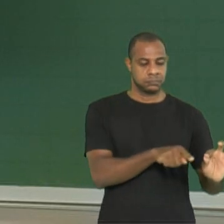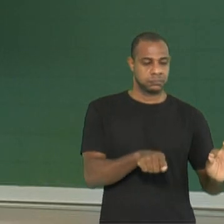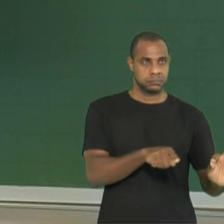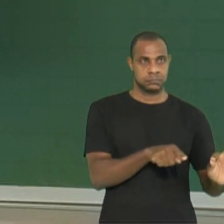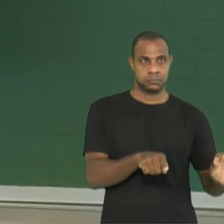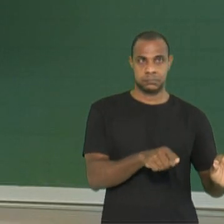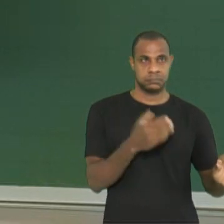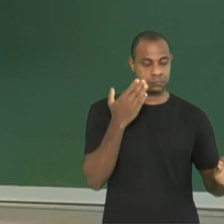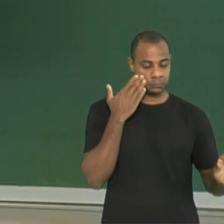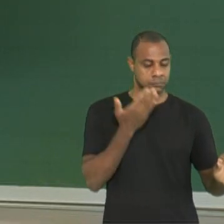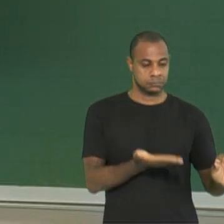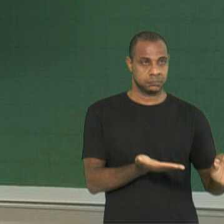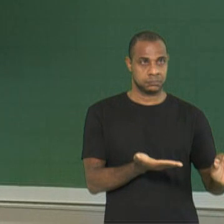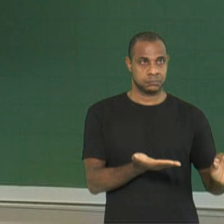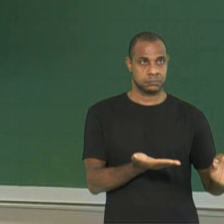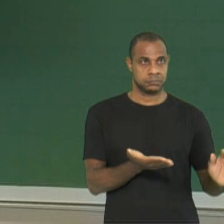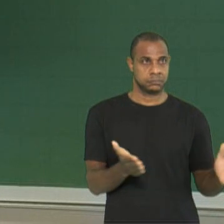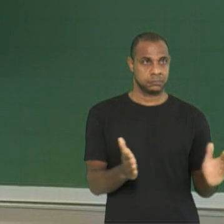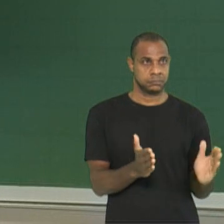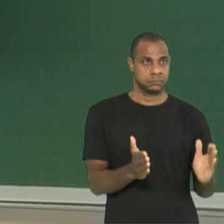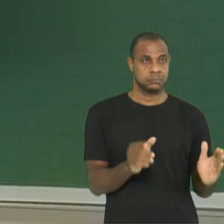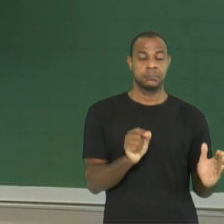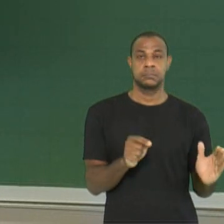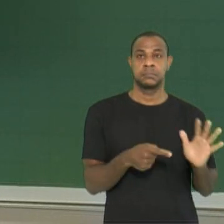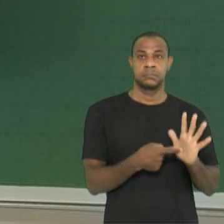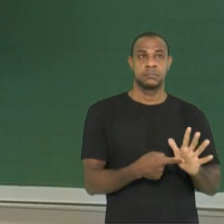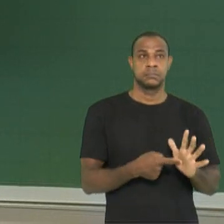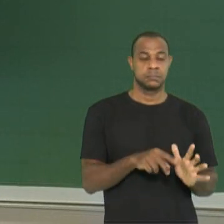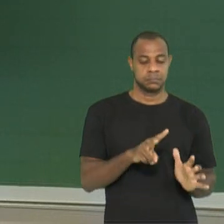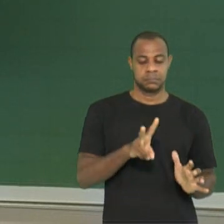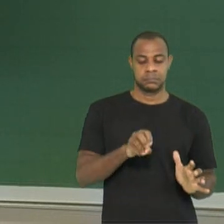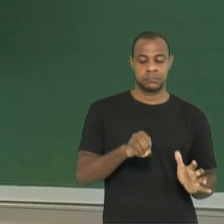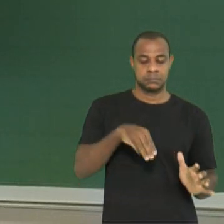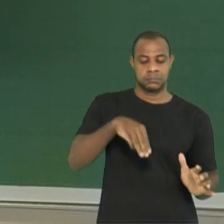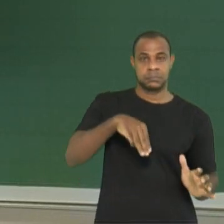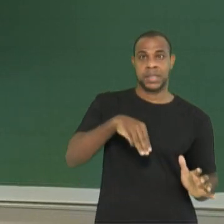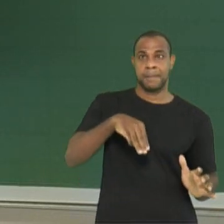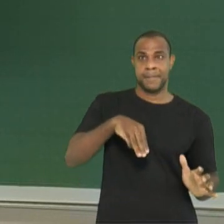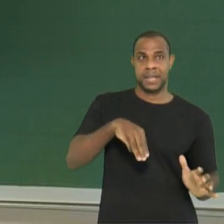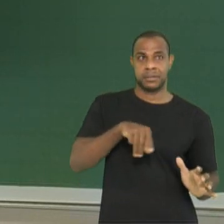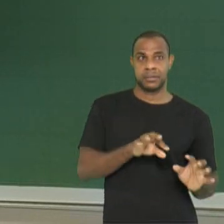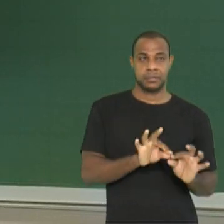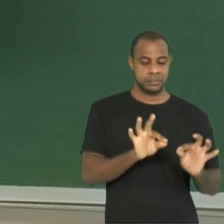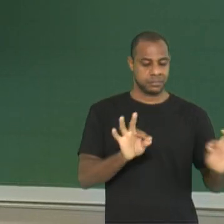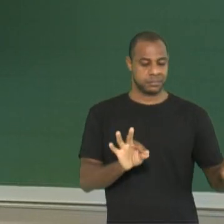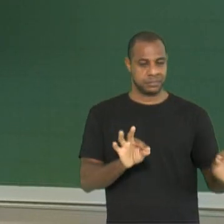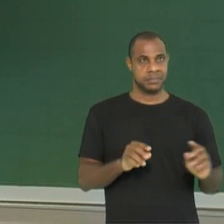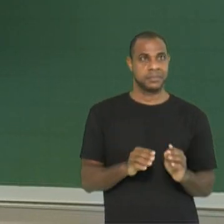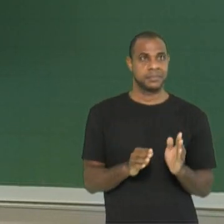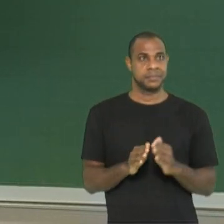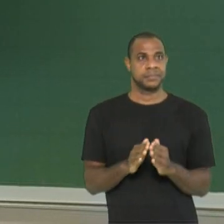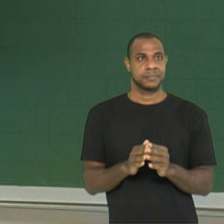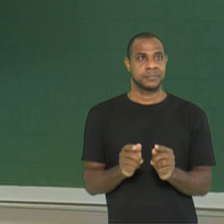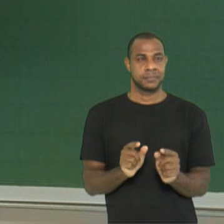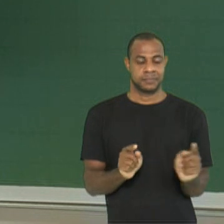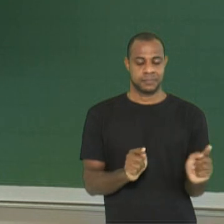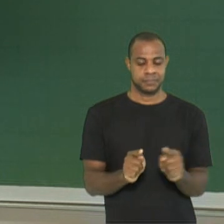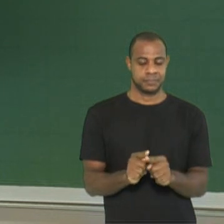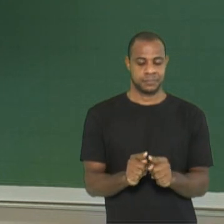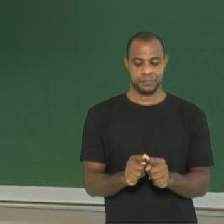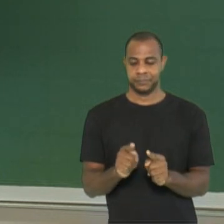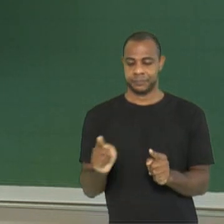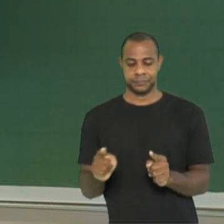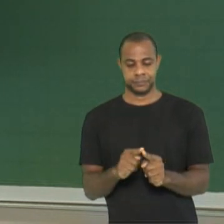no seu mapa deste tamanho, correspondem a 50 metros na realidade. 2 intervalos desses, 100